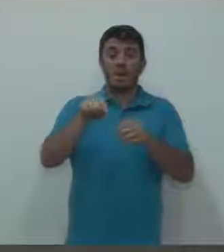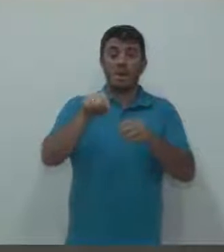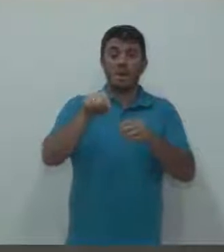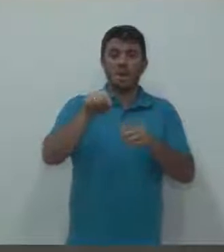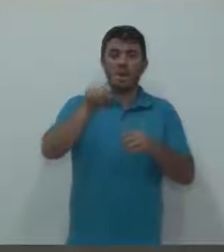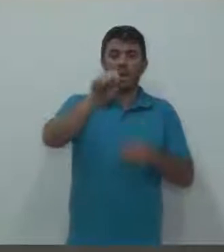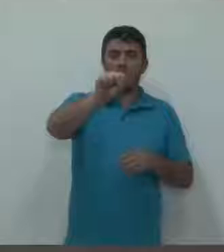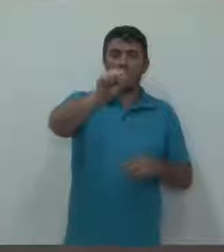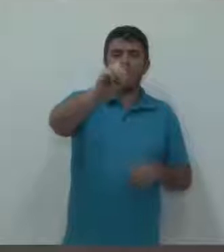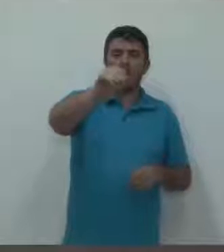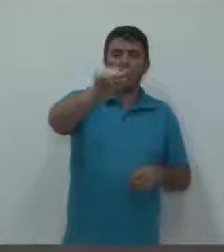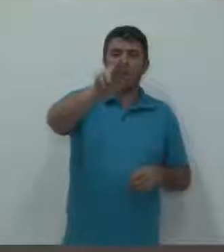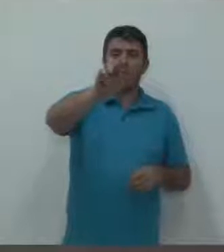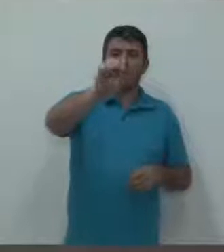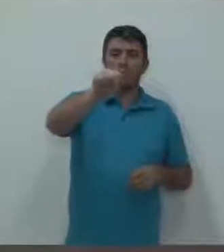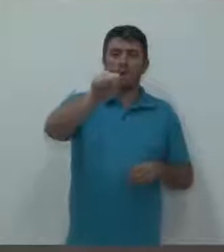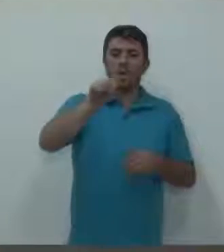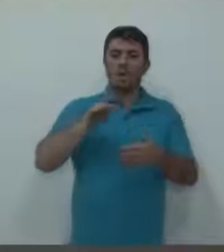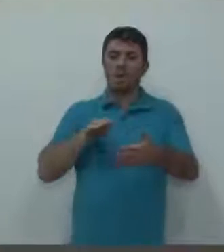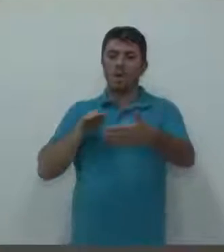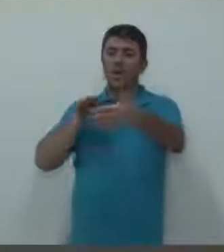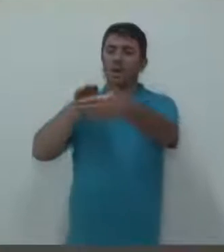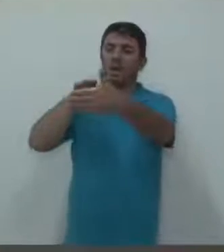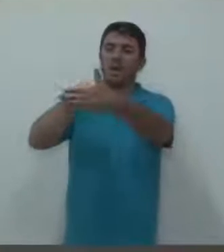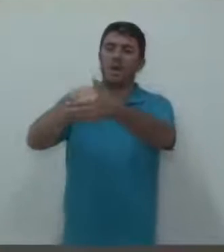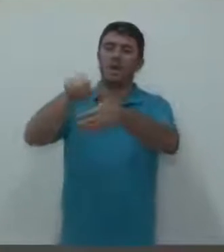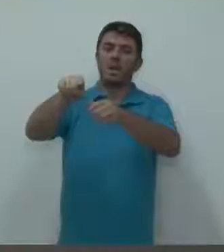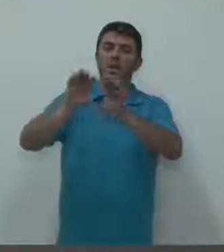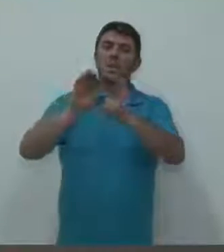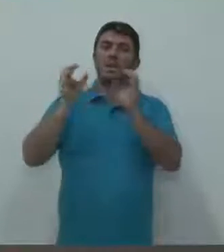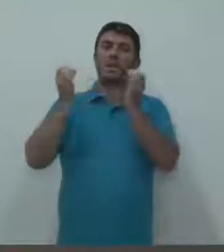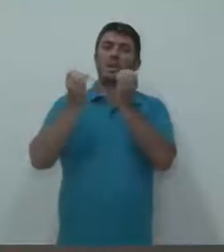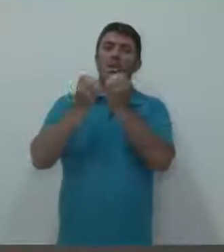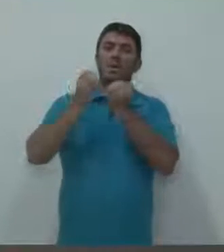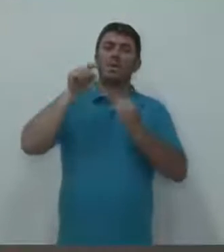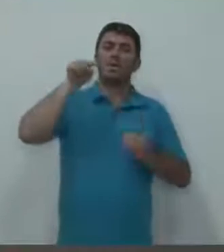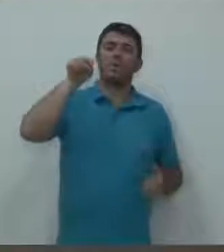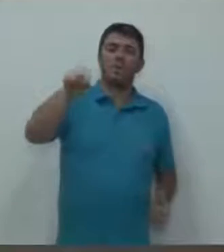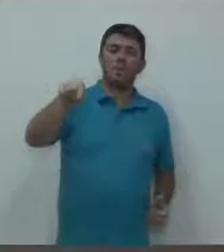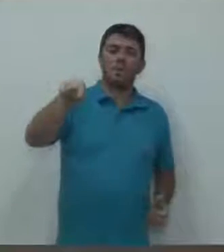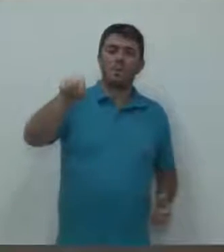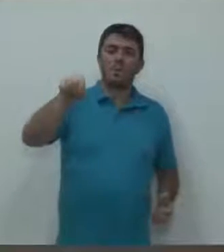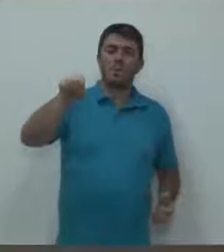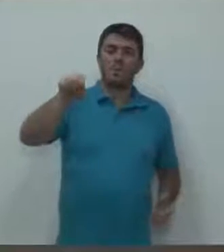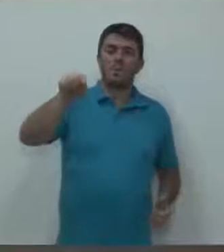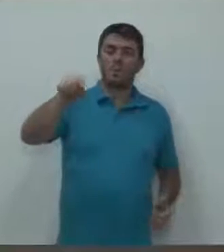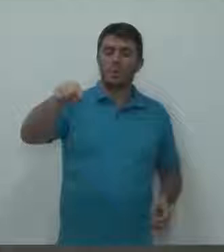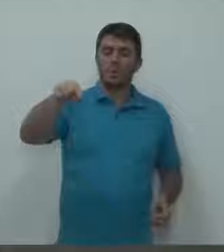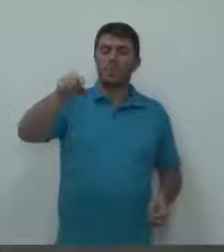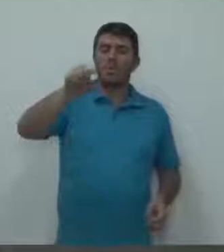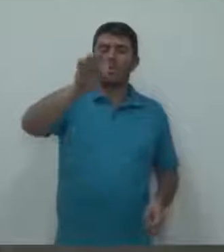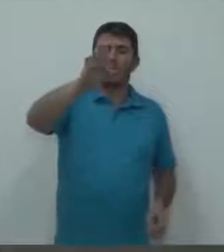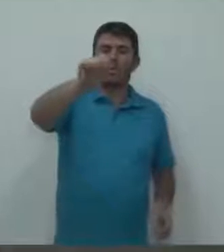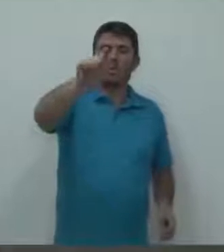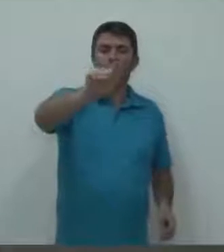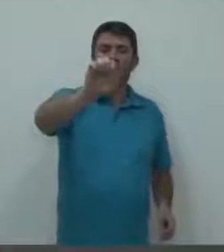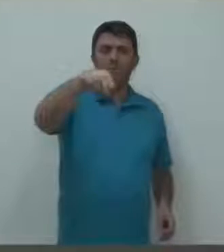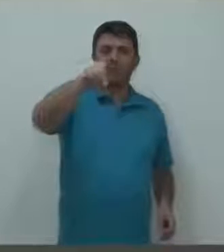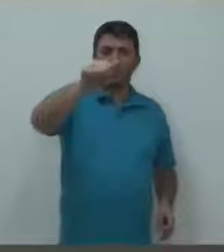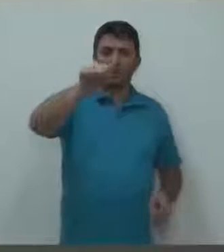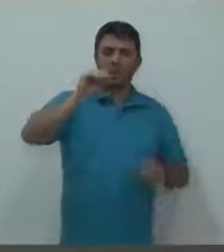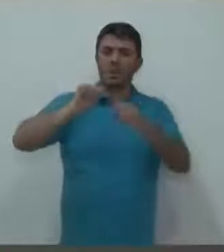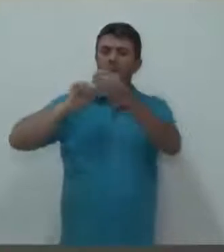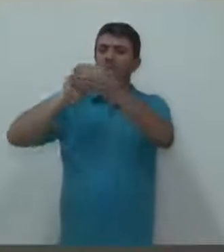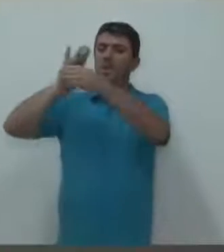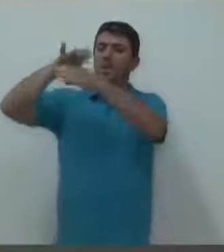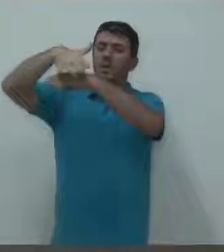Edenor Otávio Tasca até a portaria ali onde entra para a Fazenda Cachoeira. Esse trechinho, onde, por exemplo, de um lado a gente